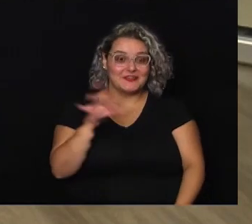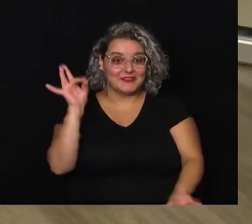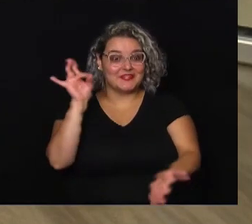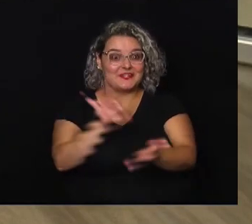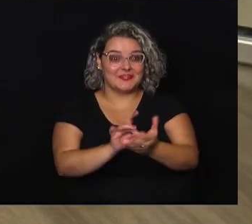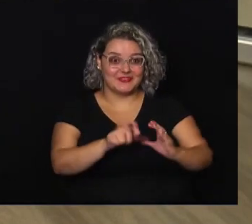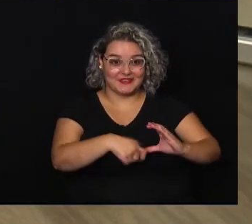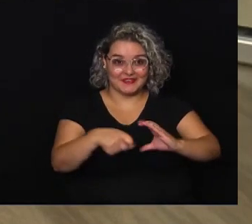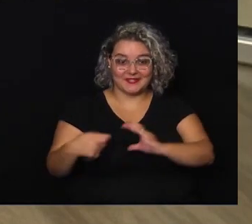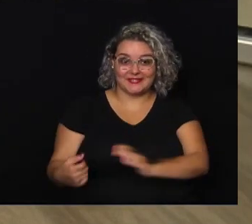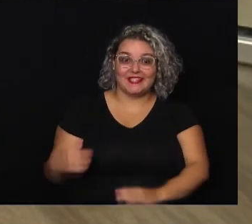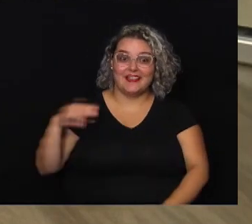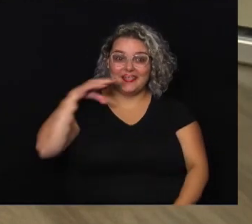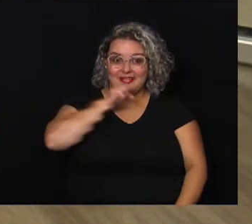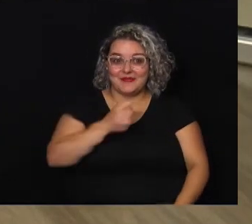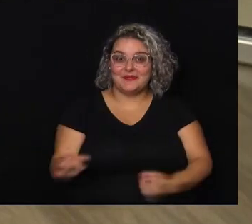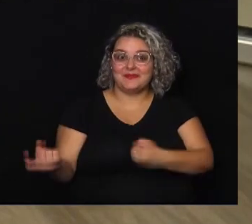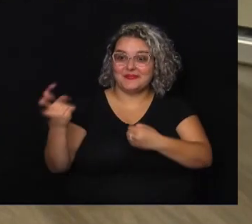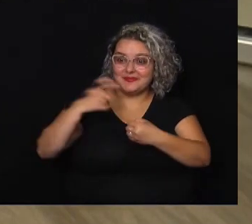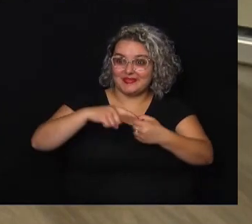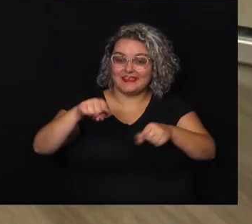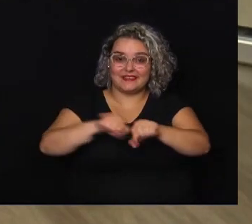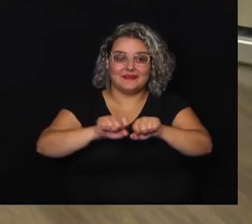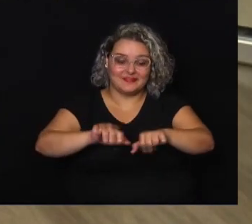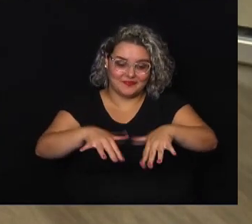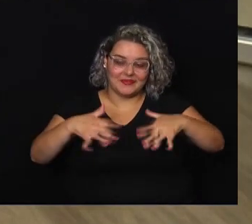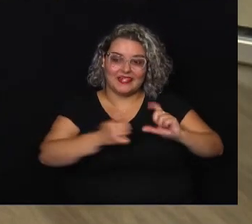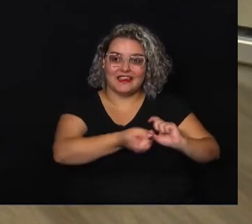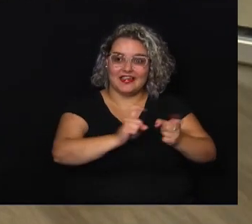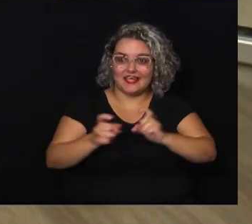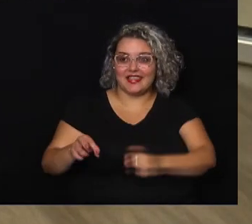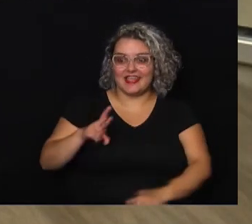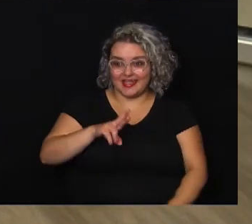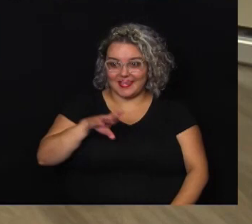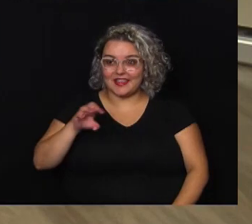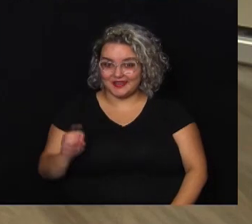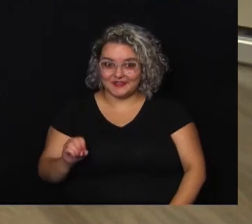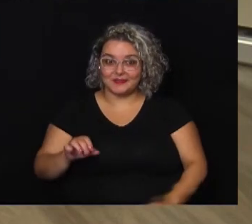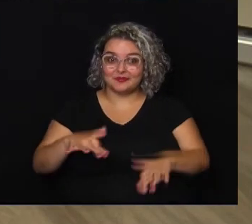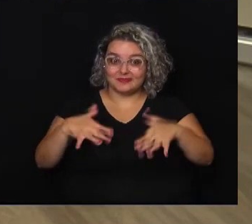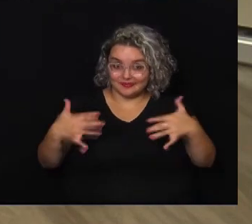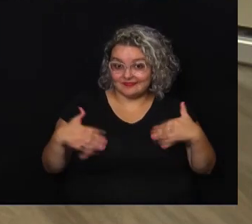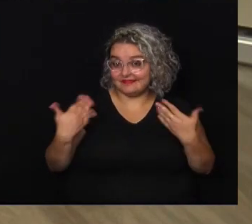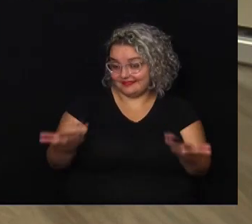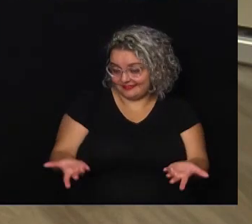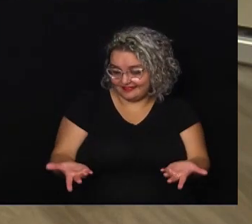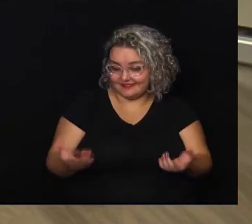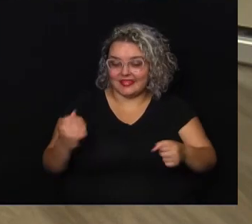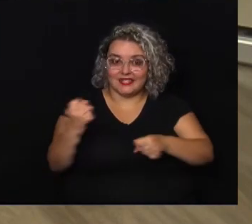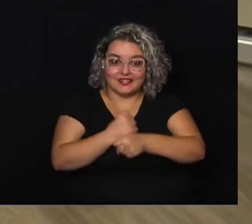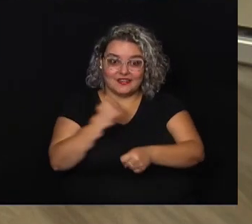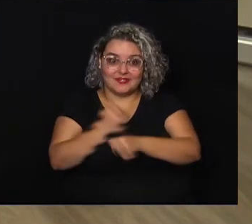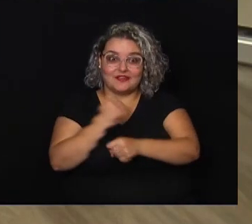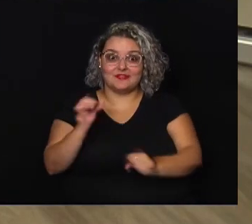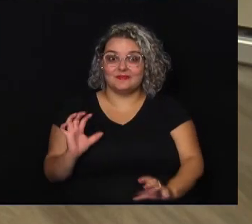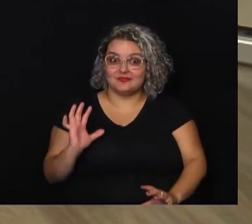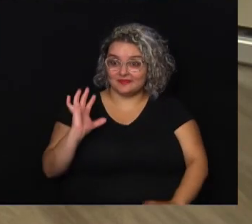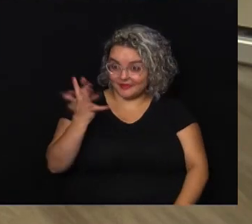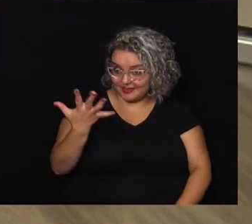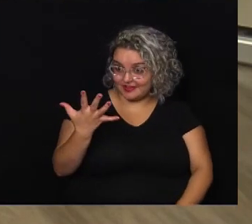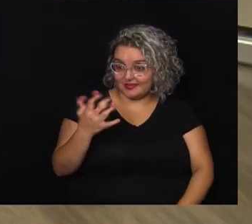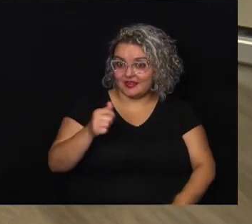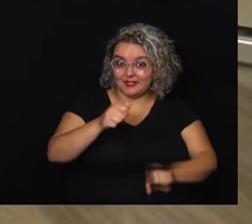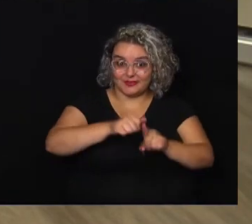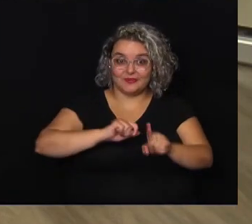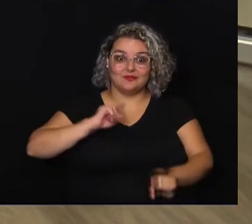Em breve vocês vão retornar também para as reuniões ordinárias no plenário por conta das obras que foram concluídas desde maio